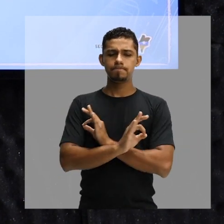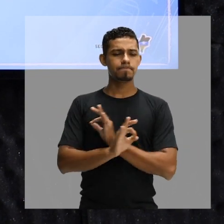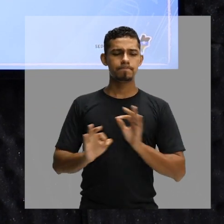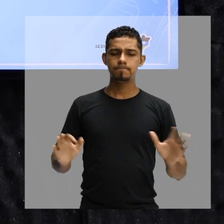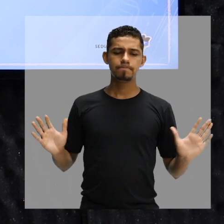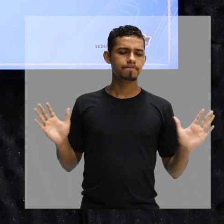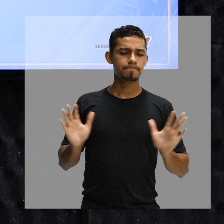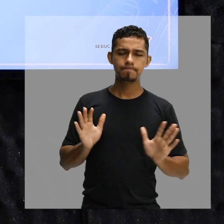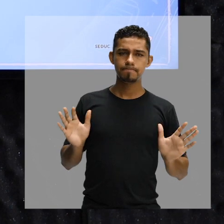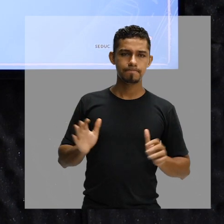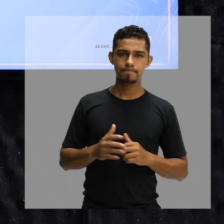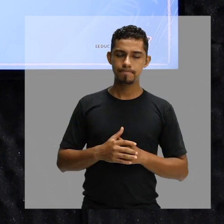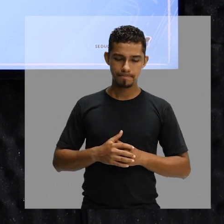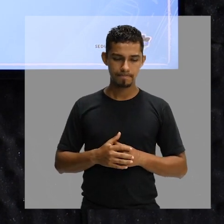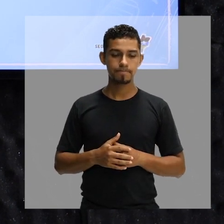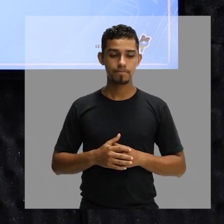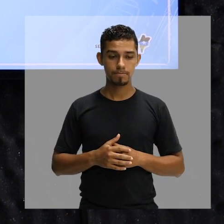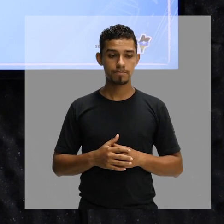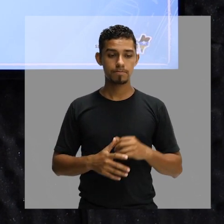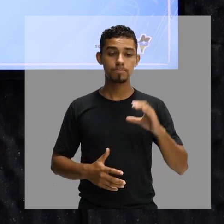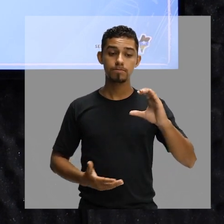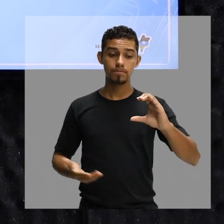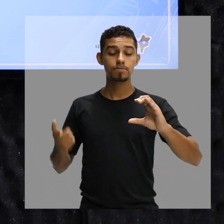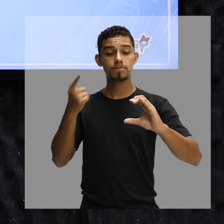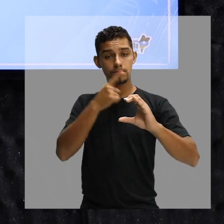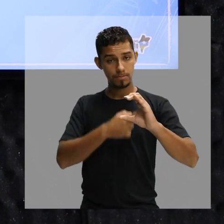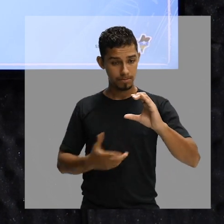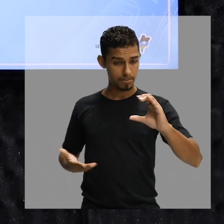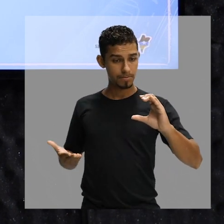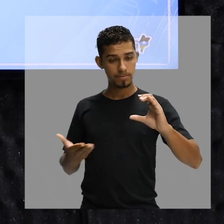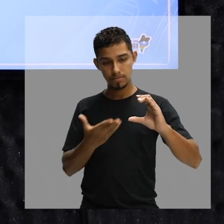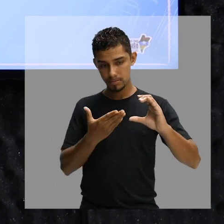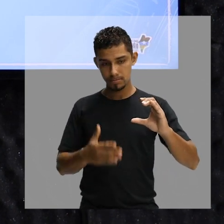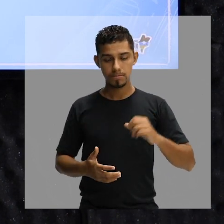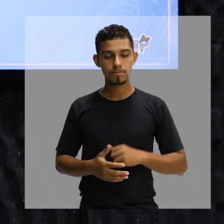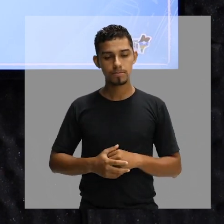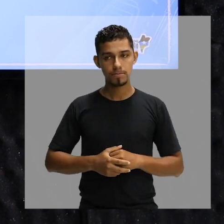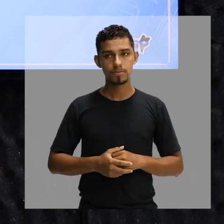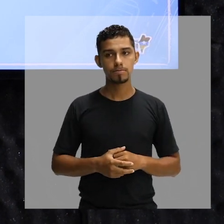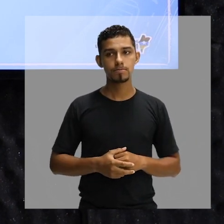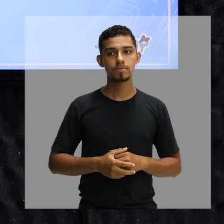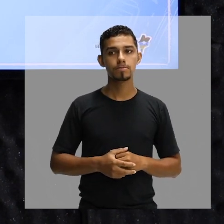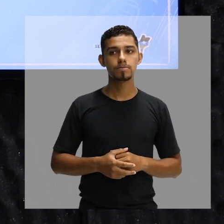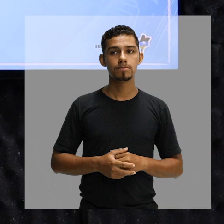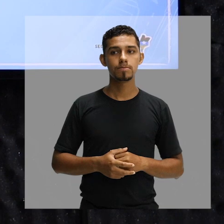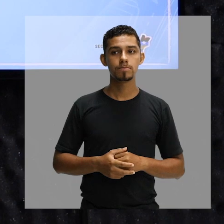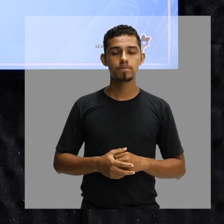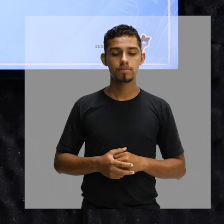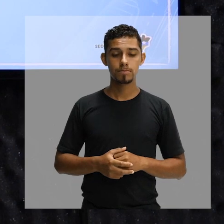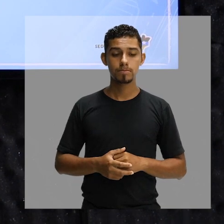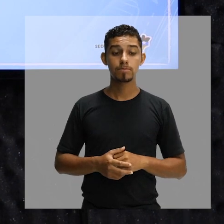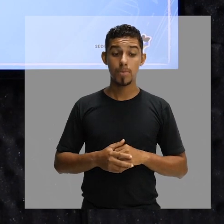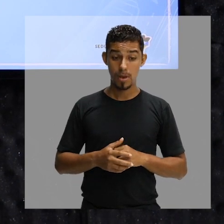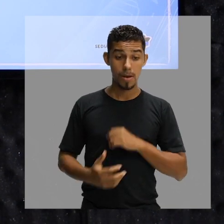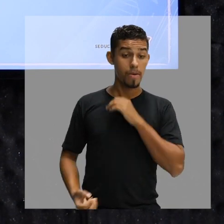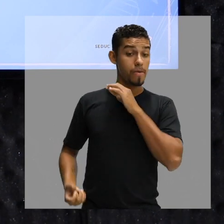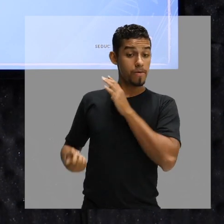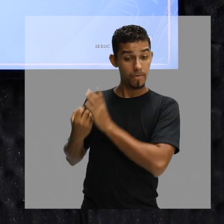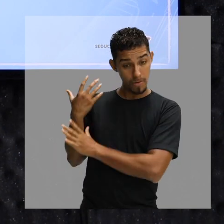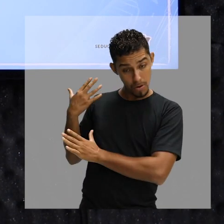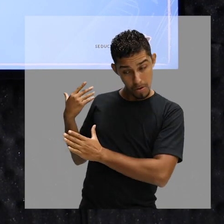grande ideia ou uma grande proposta. Letra C, tá? Fundamentou-se em